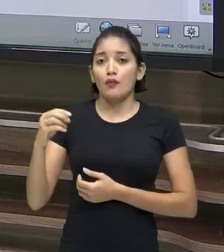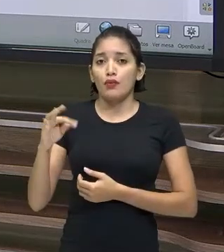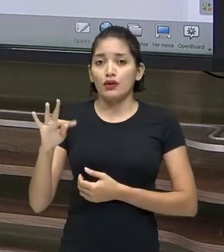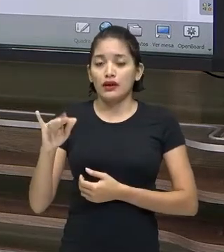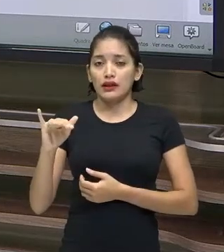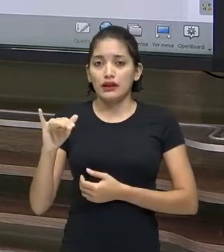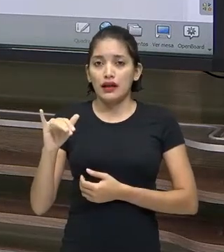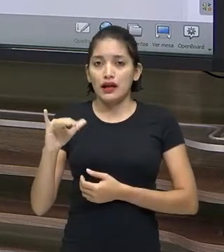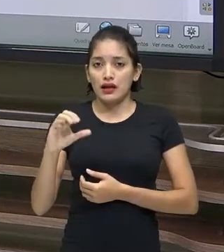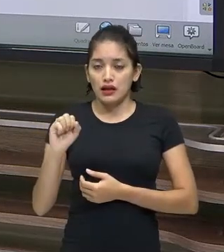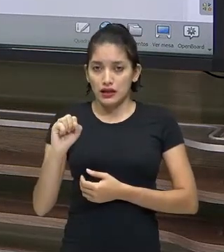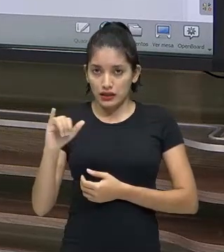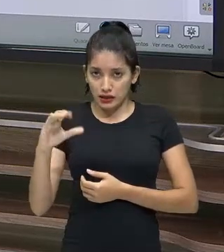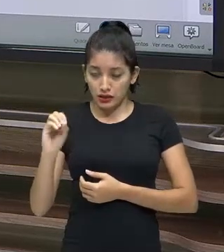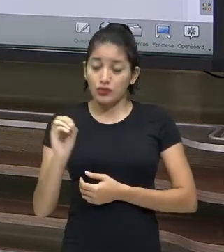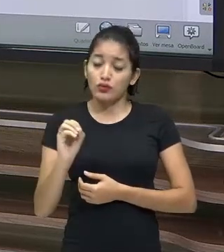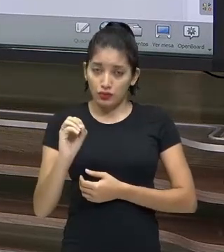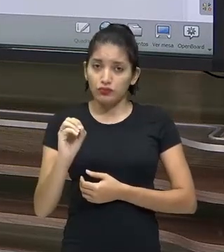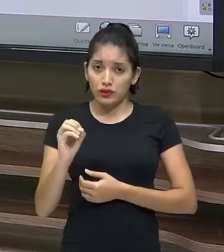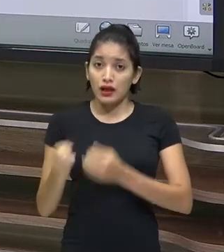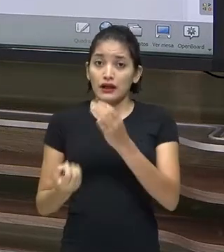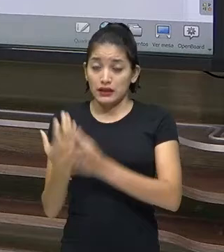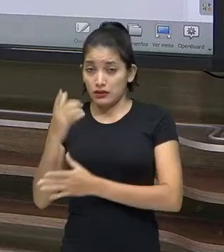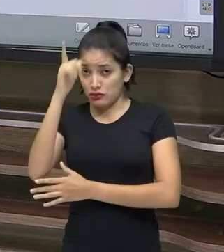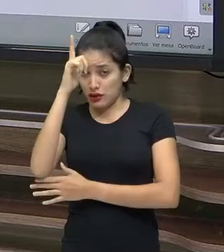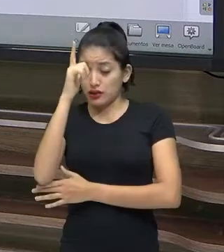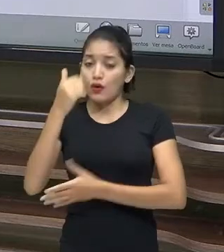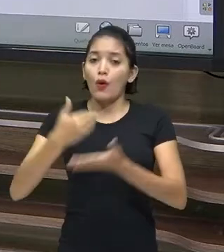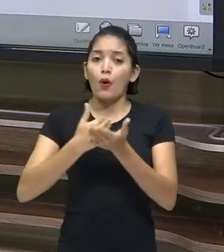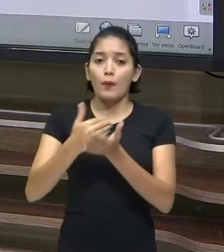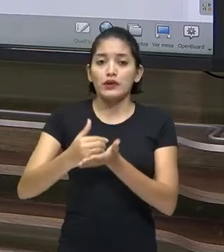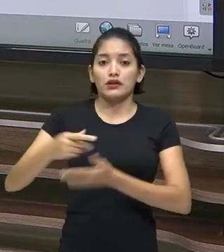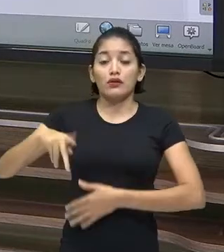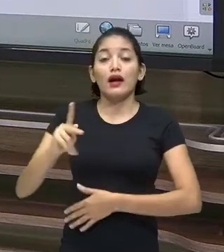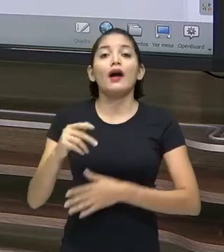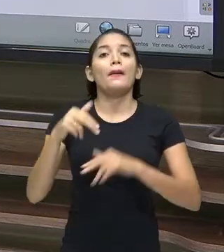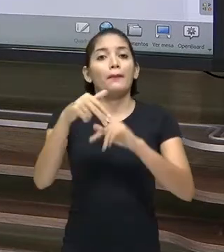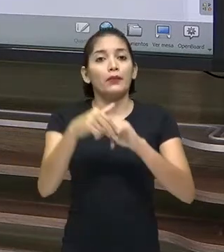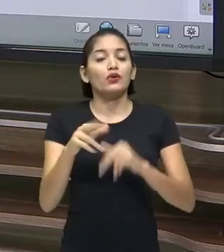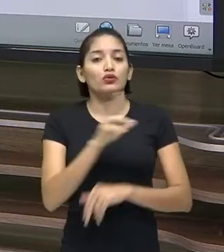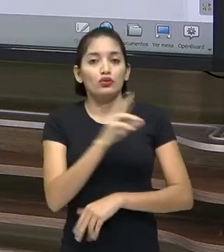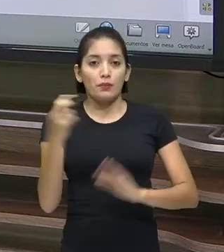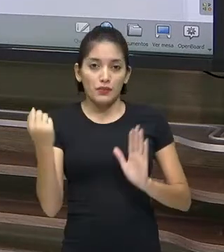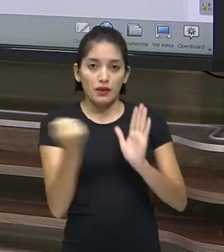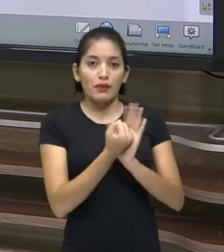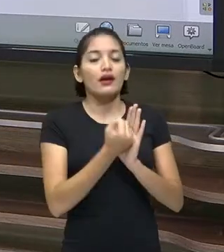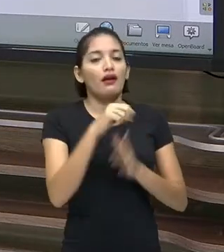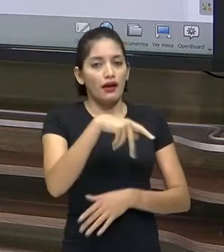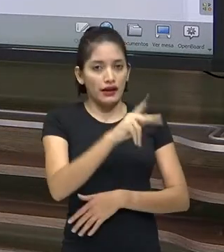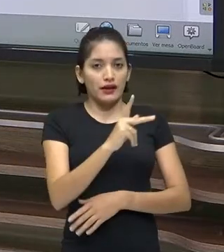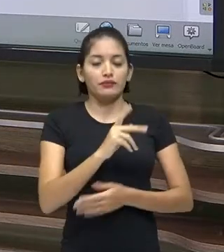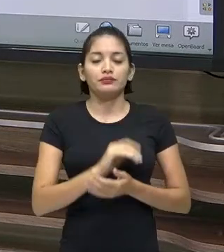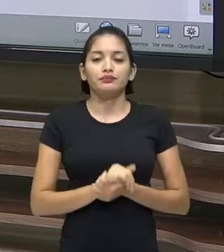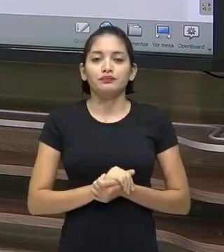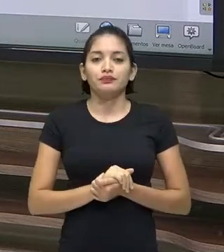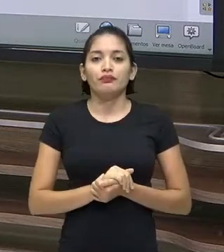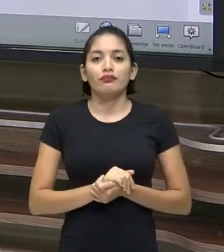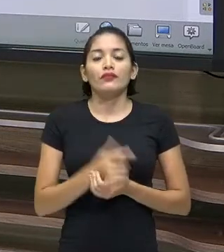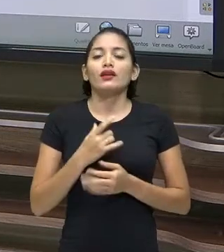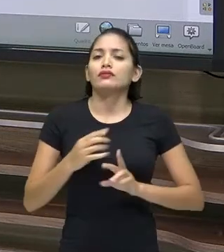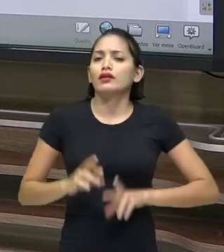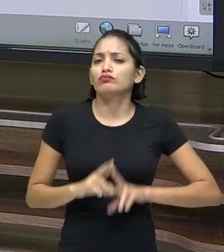a palavra que representa o potássio em latim começa com K, por isso que K é o símbolo do potássio. Tá? Então existem